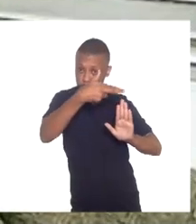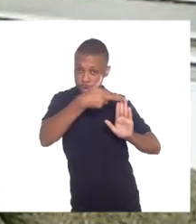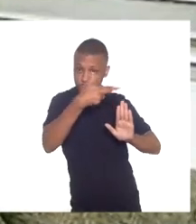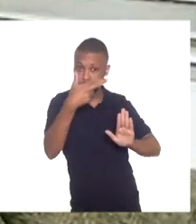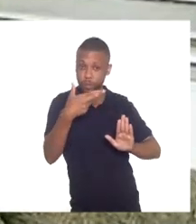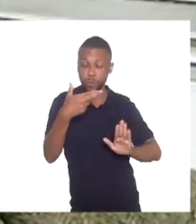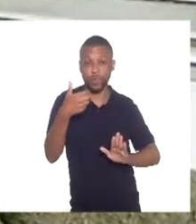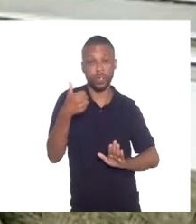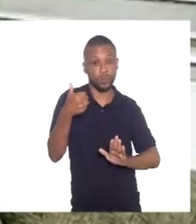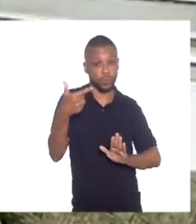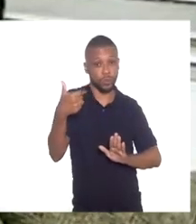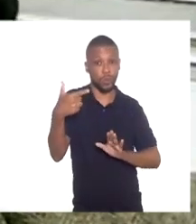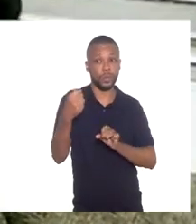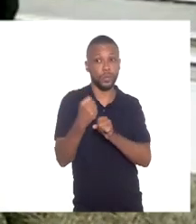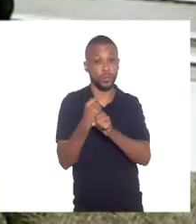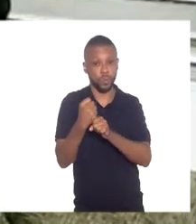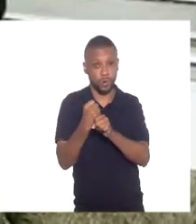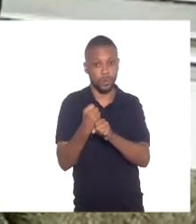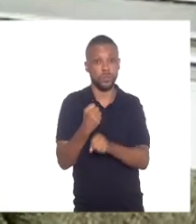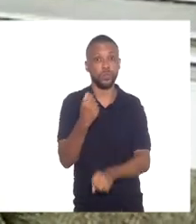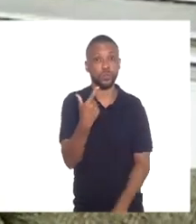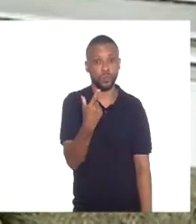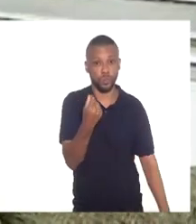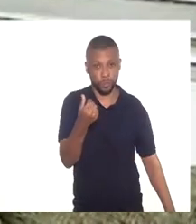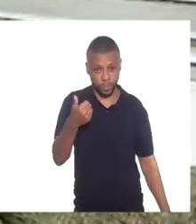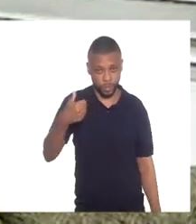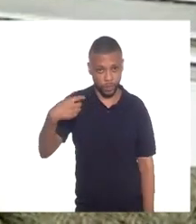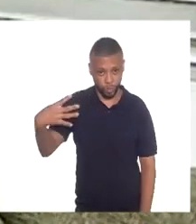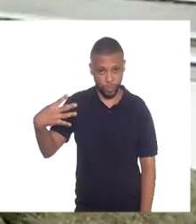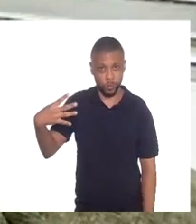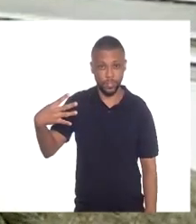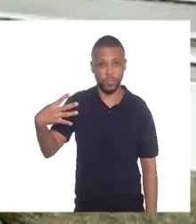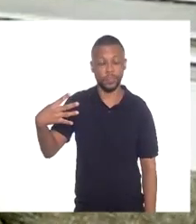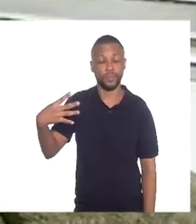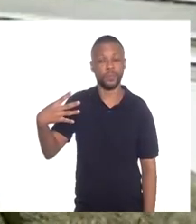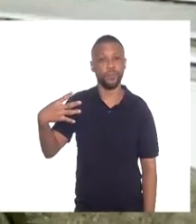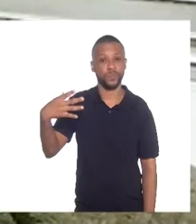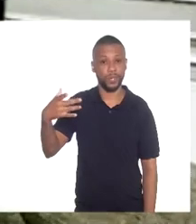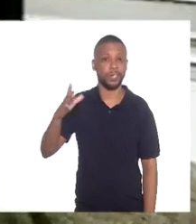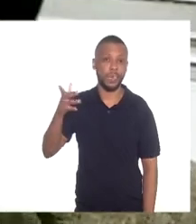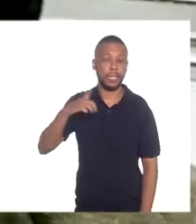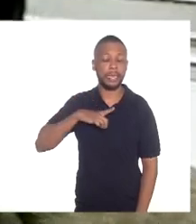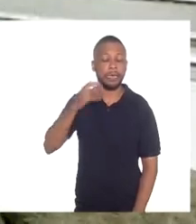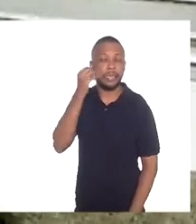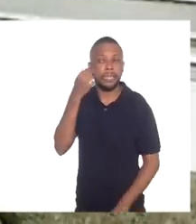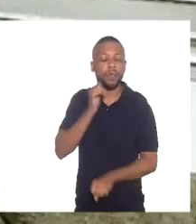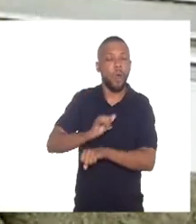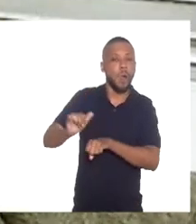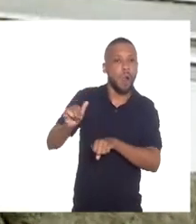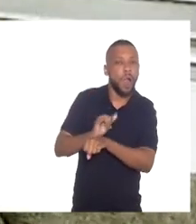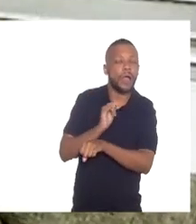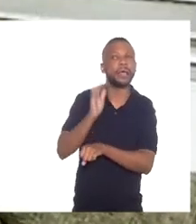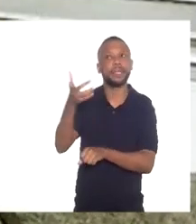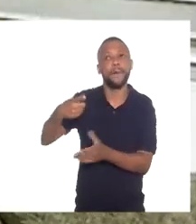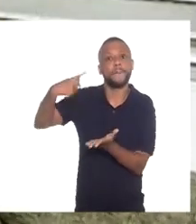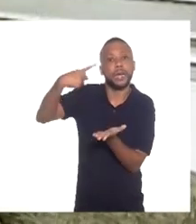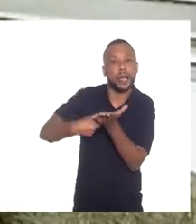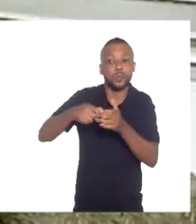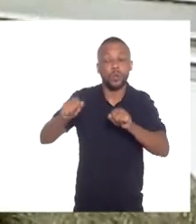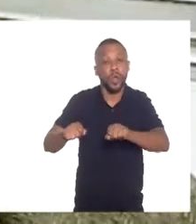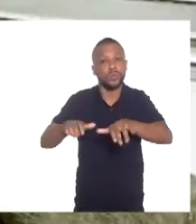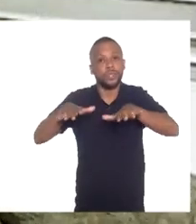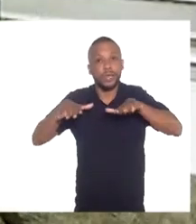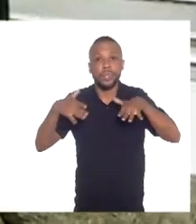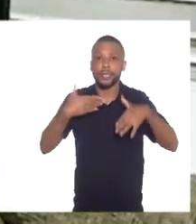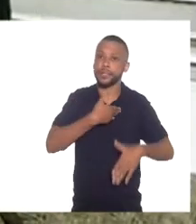12 de 2014, que definiu essas regras do jogo, com audiência pública, com reta